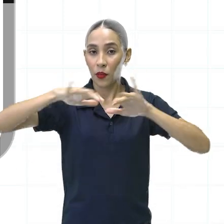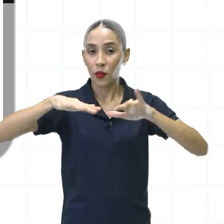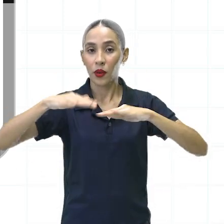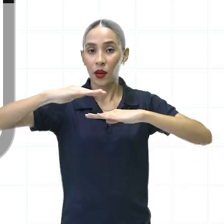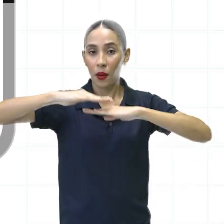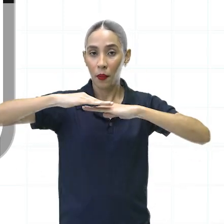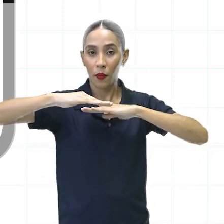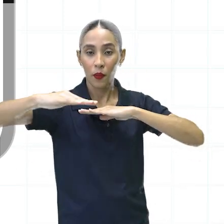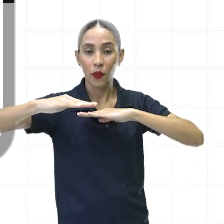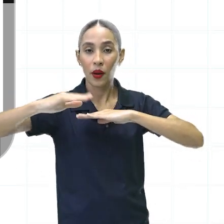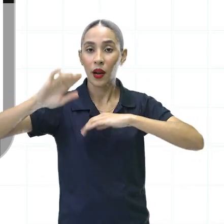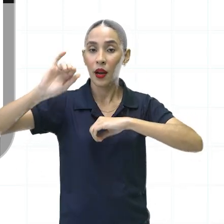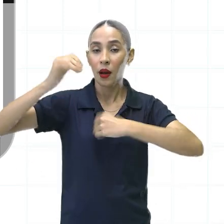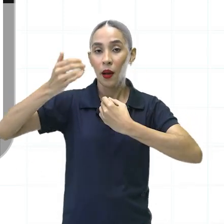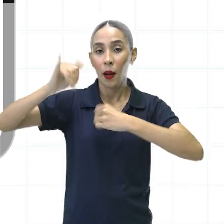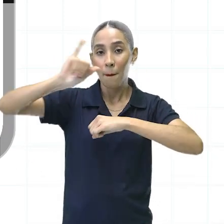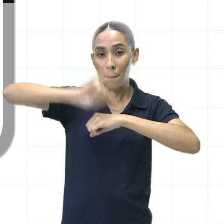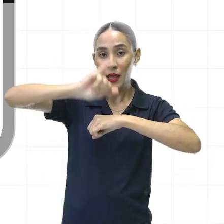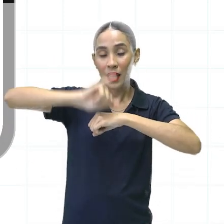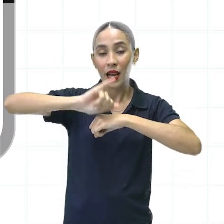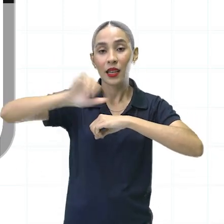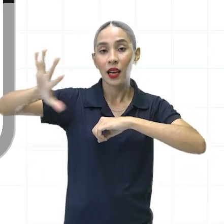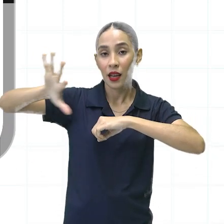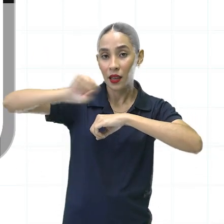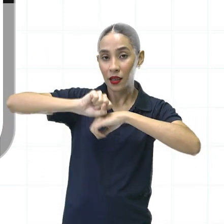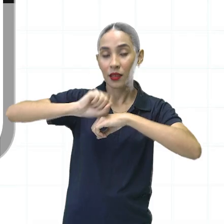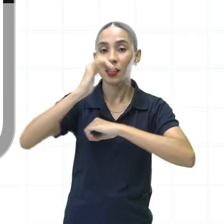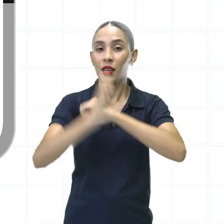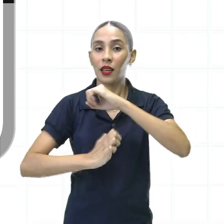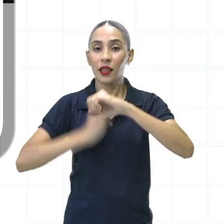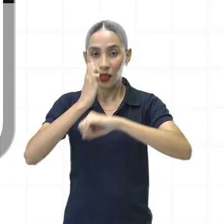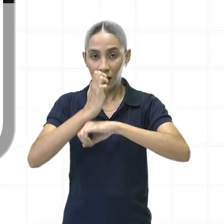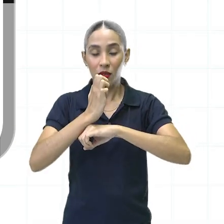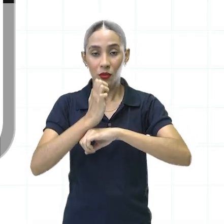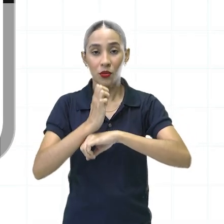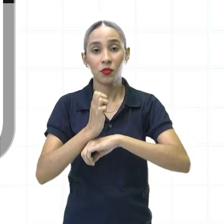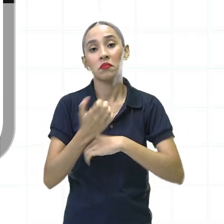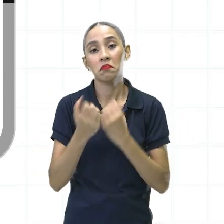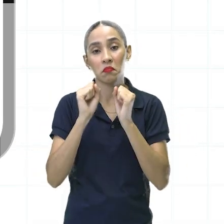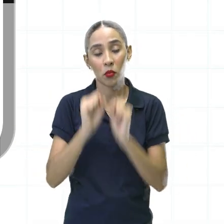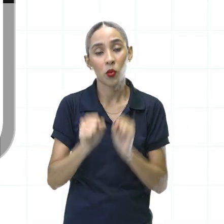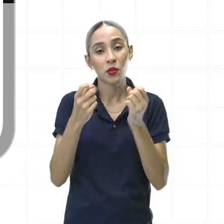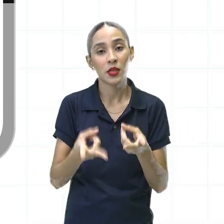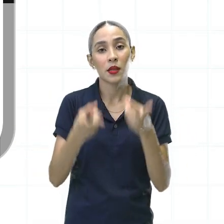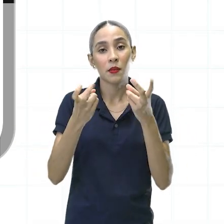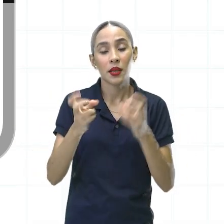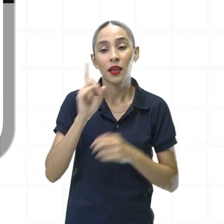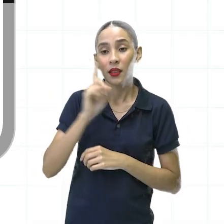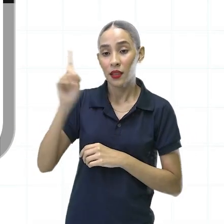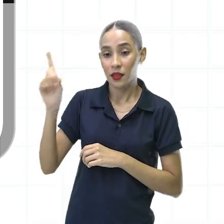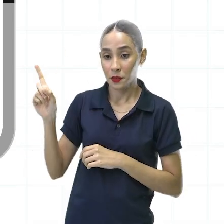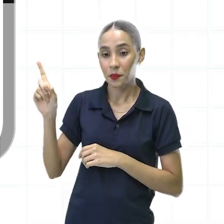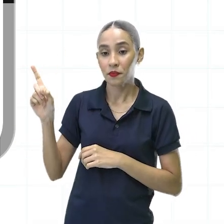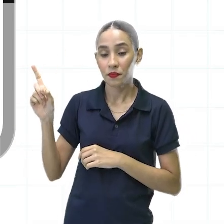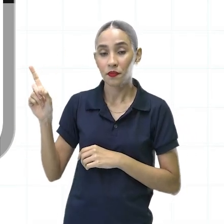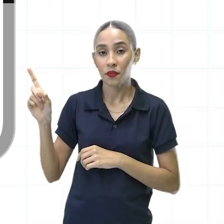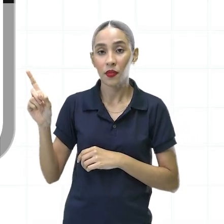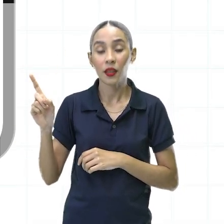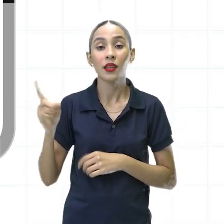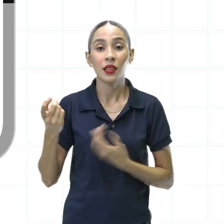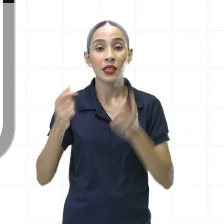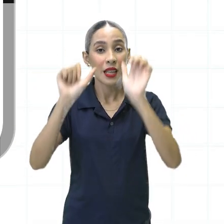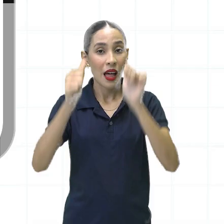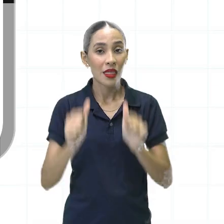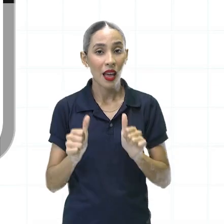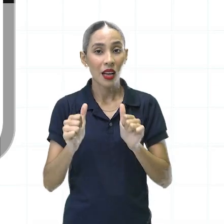superfície metálica e a ejeção de elétrons, como a gente pode ver aí, né, nessa simulação,